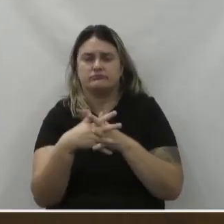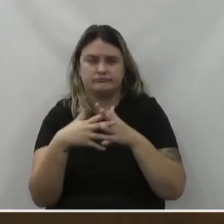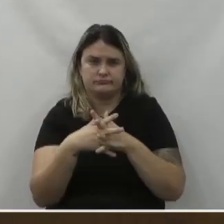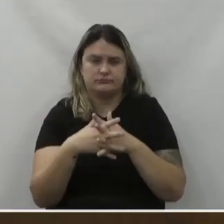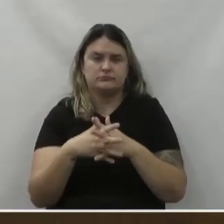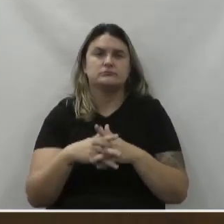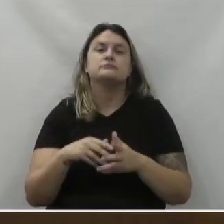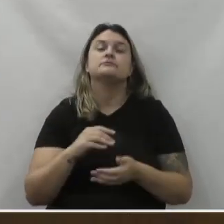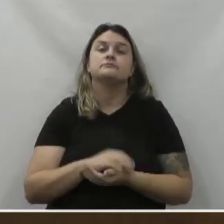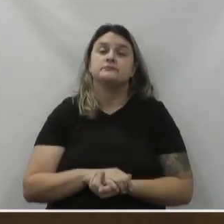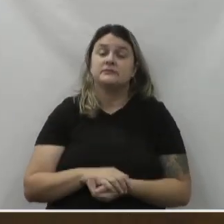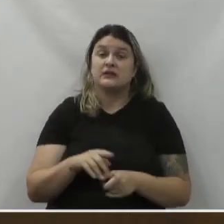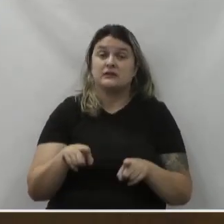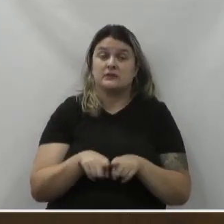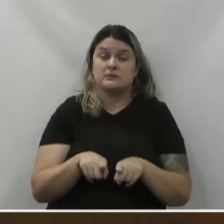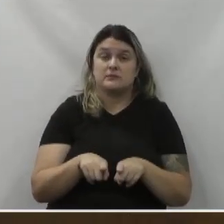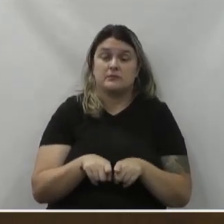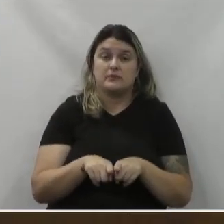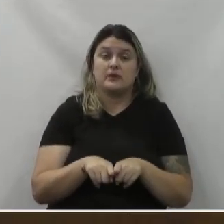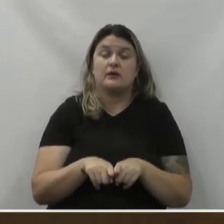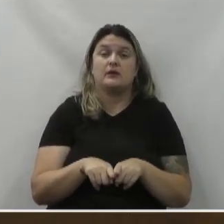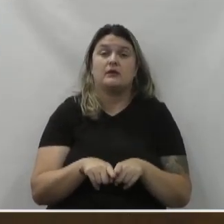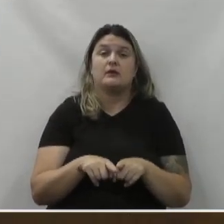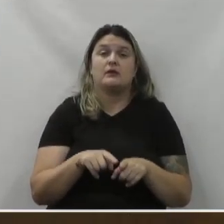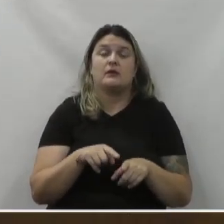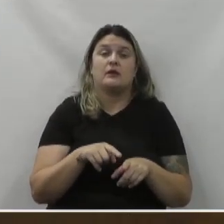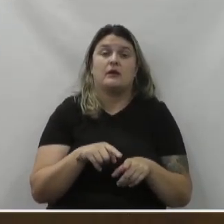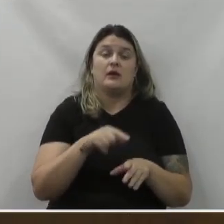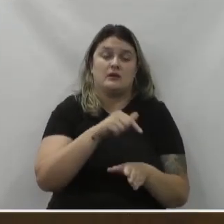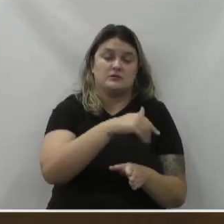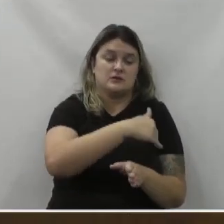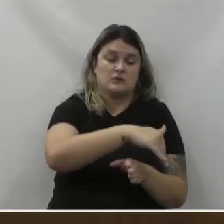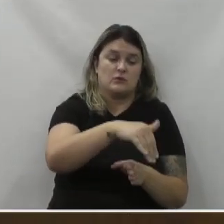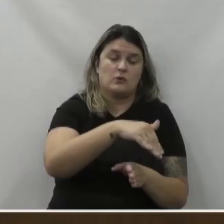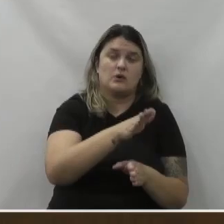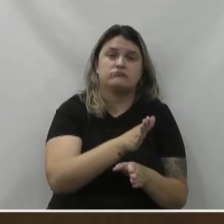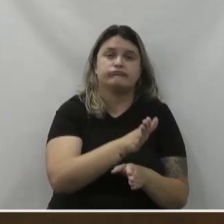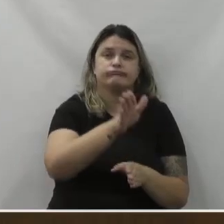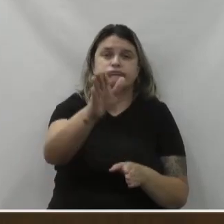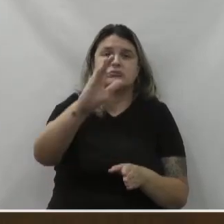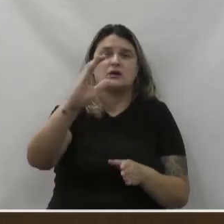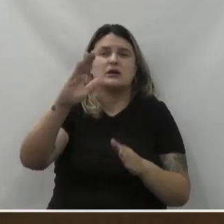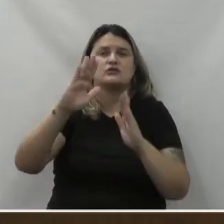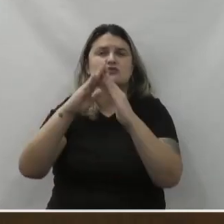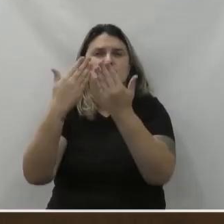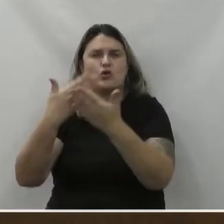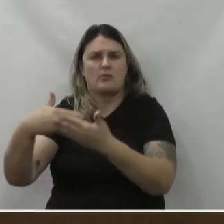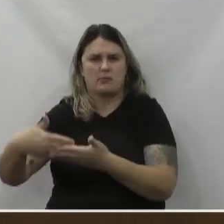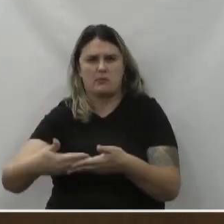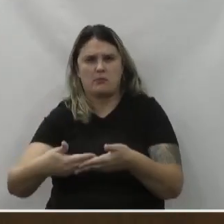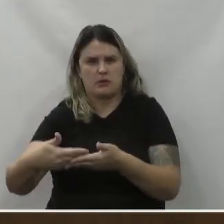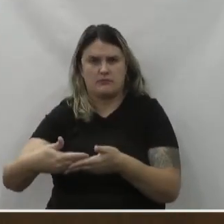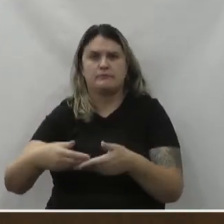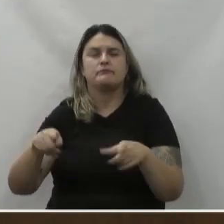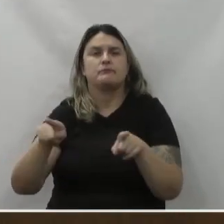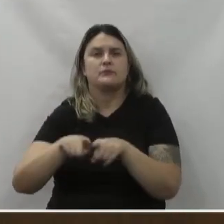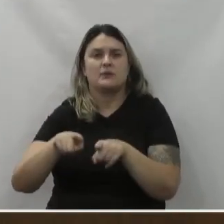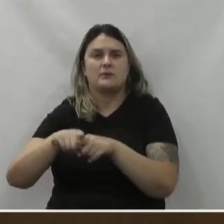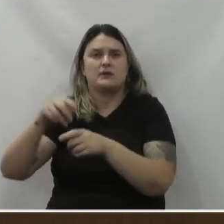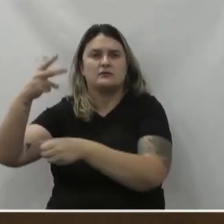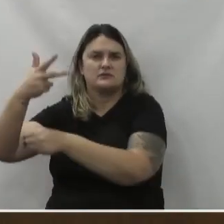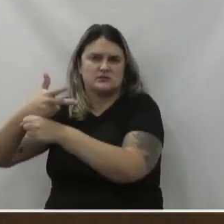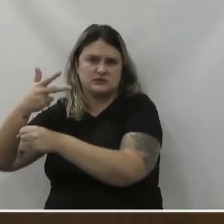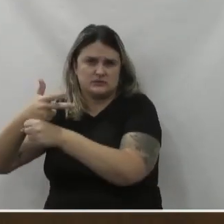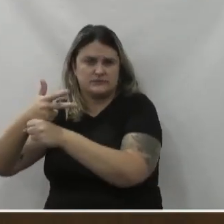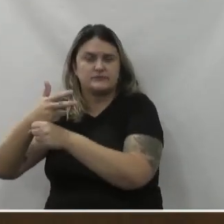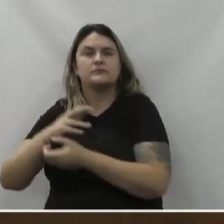via, sobretudo por se tratar de uma rua que dá acesso direto à creche do bairro e à sede da terceira